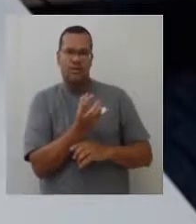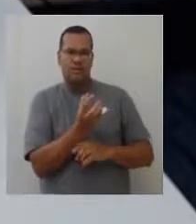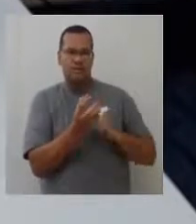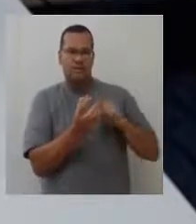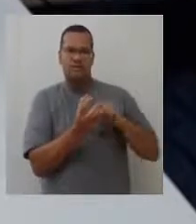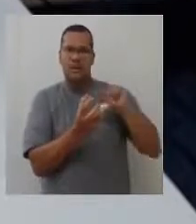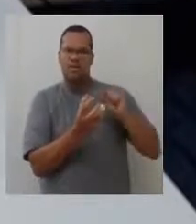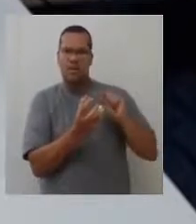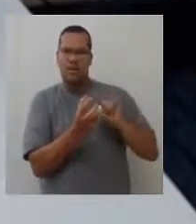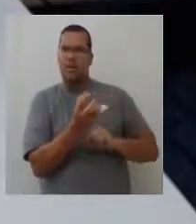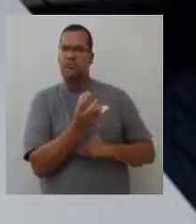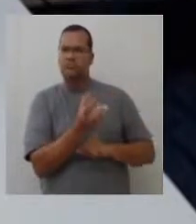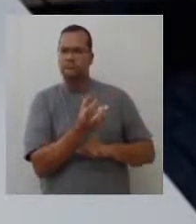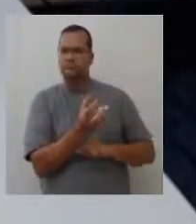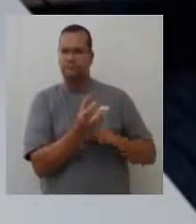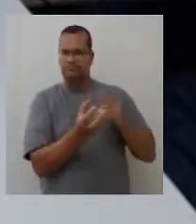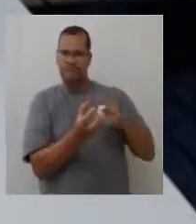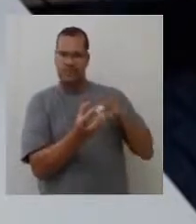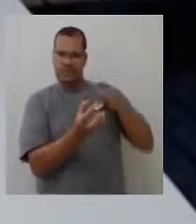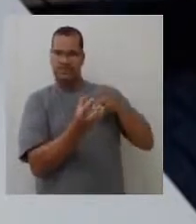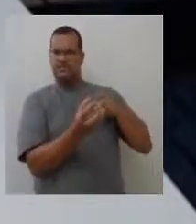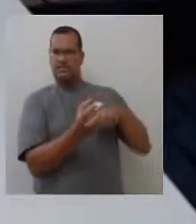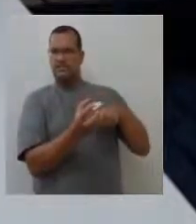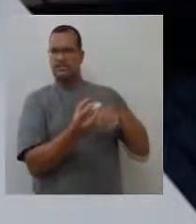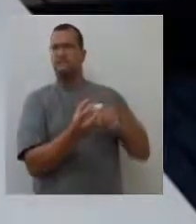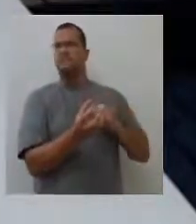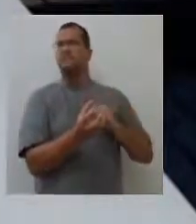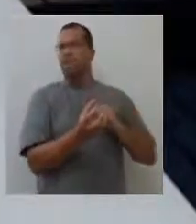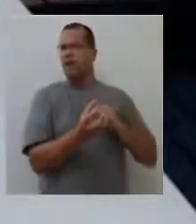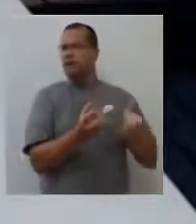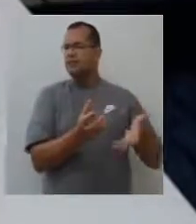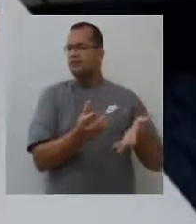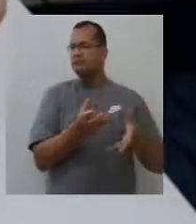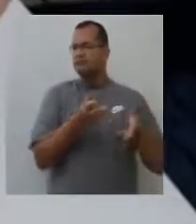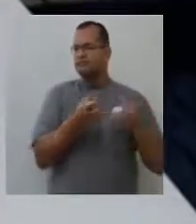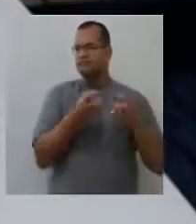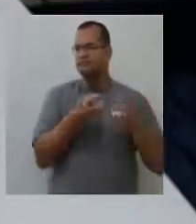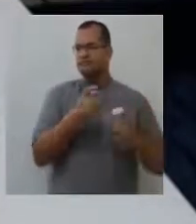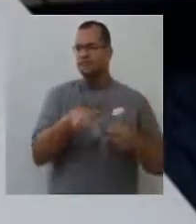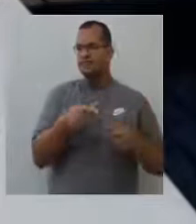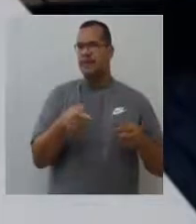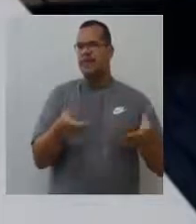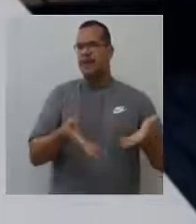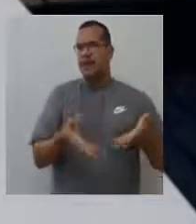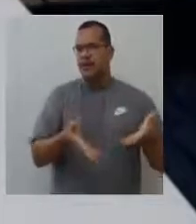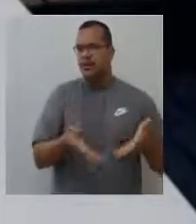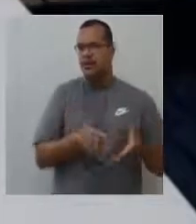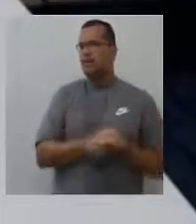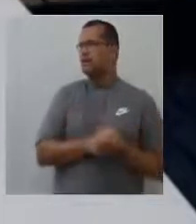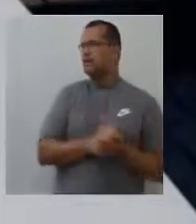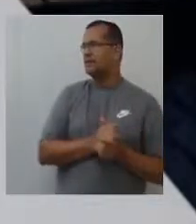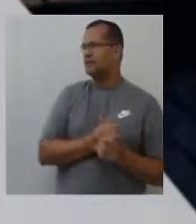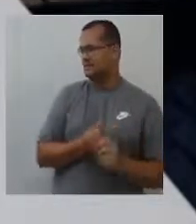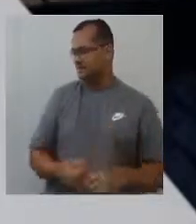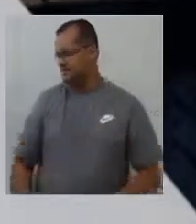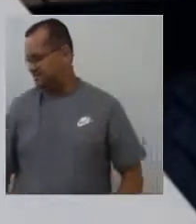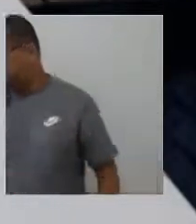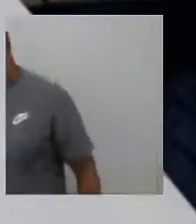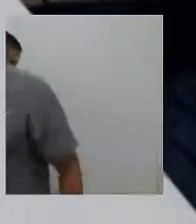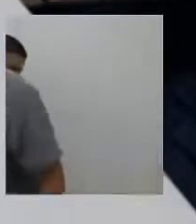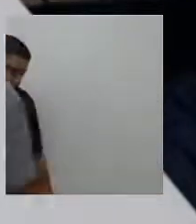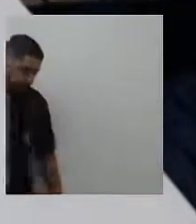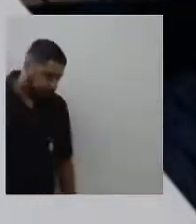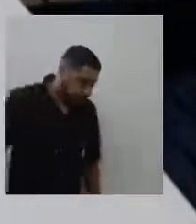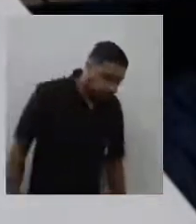mas ocorreu uma diminuição. Então, amigos, nós estamos percebendo nesse exato momento que, voltando para a câmera 1,